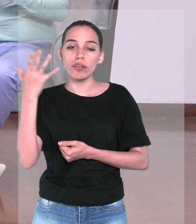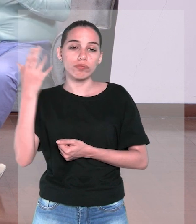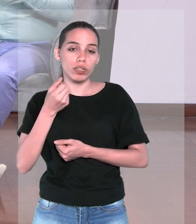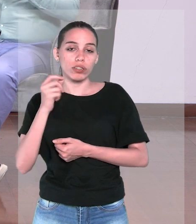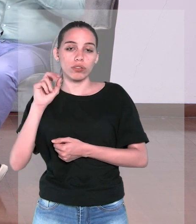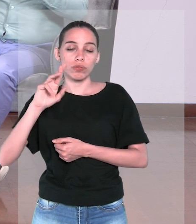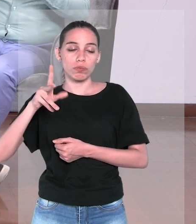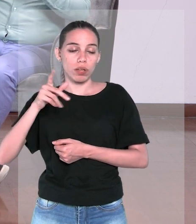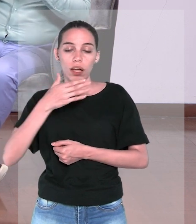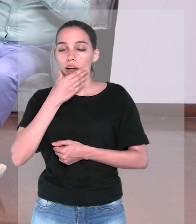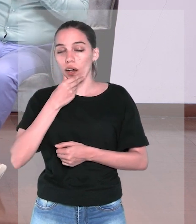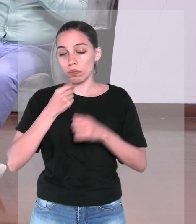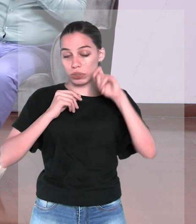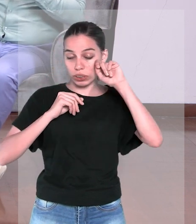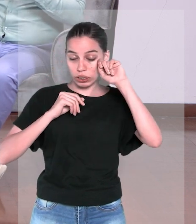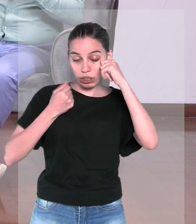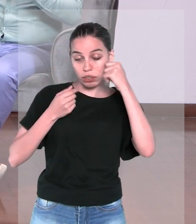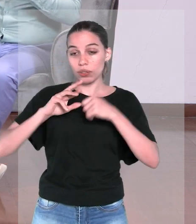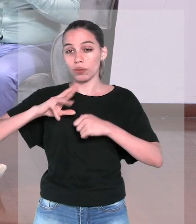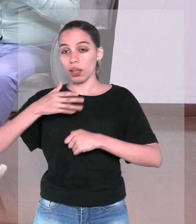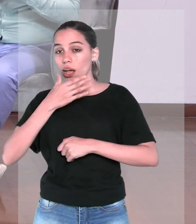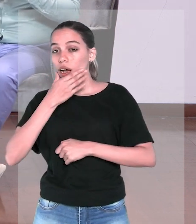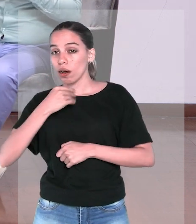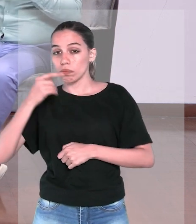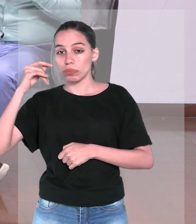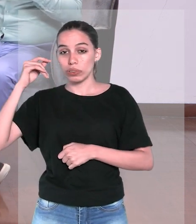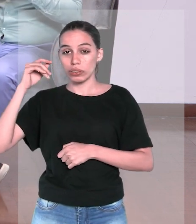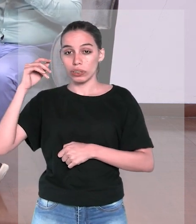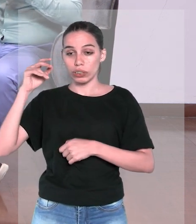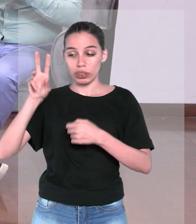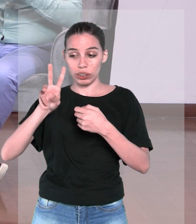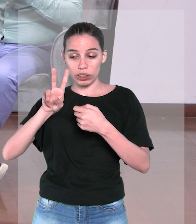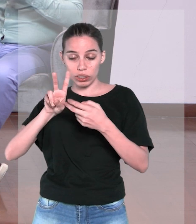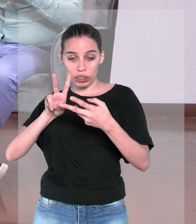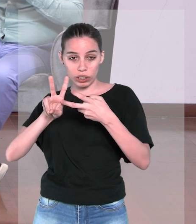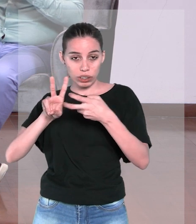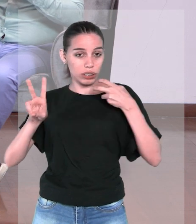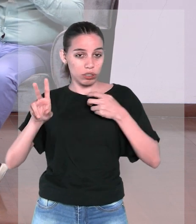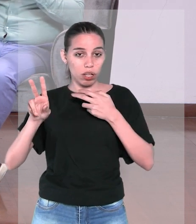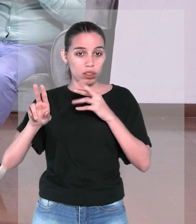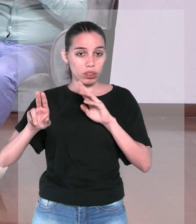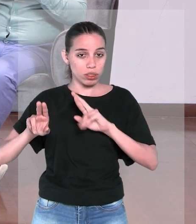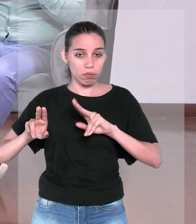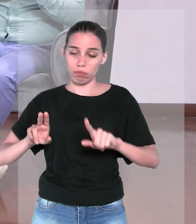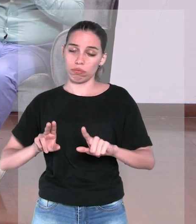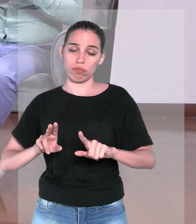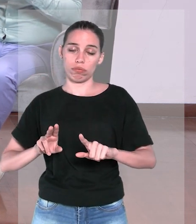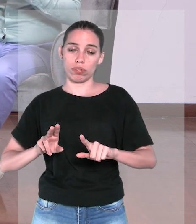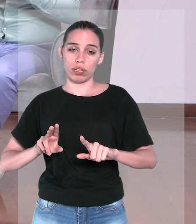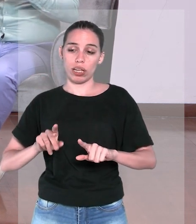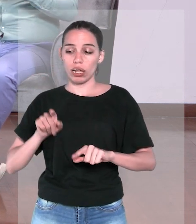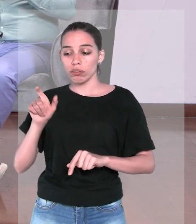étnico, você tem um recorte etário, ele é jovem, você não tem um idoso atacando escolas, você tem um adolescente ou